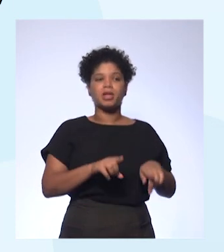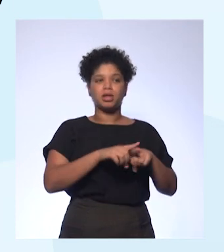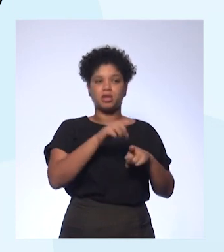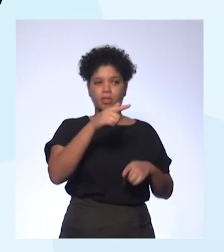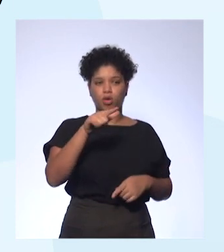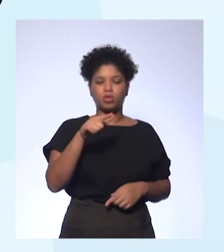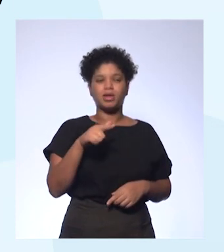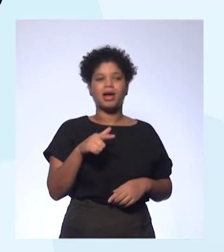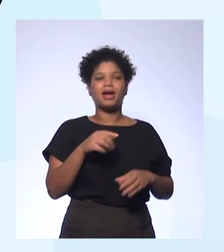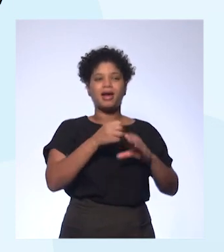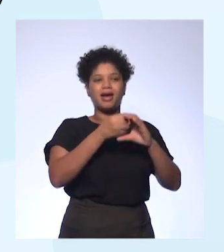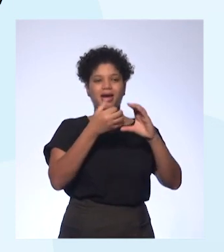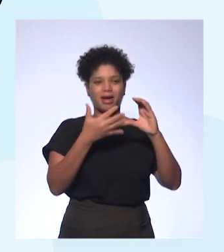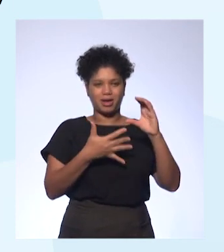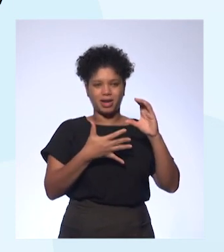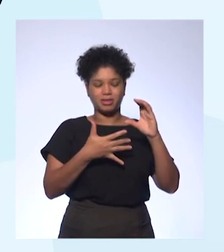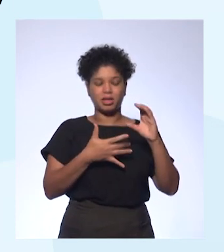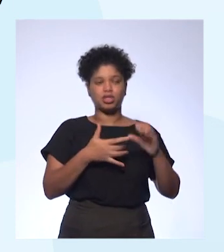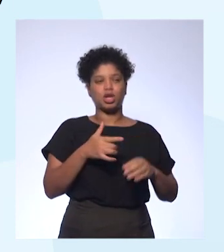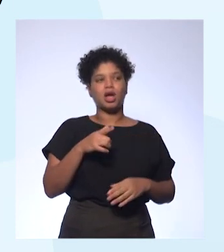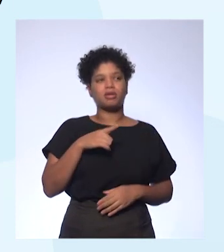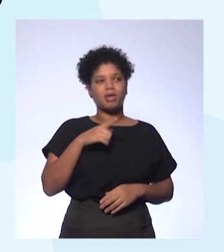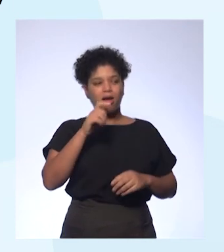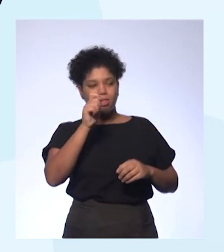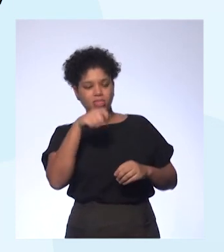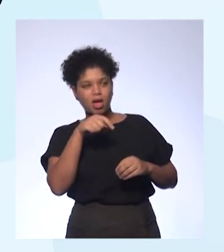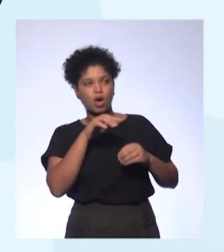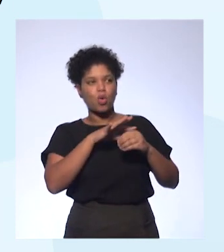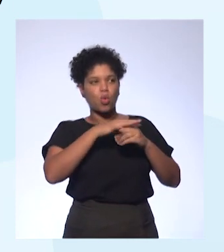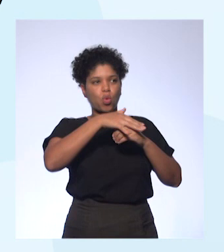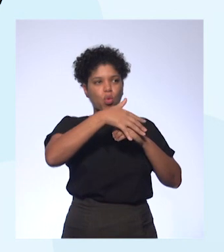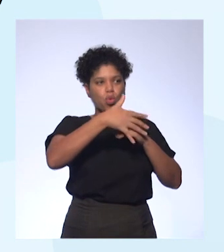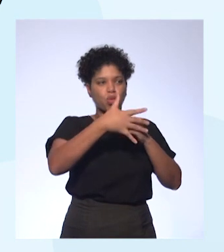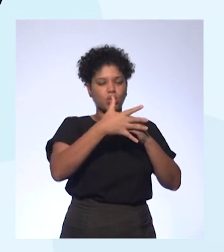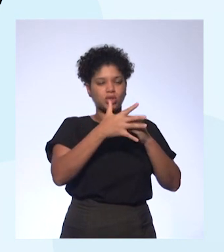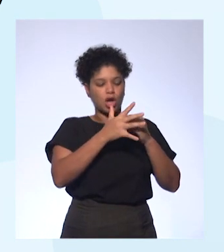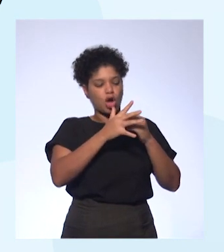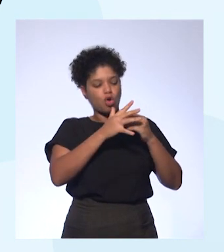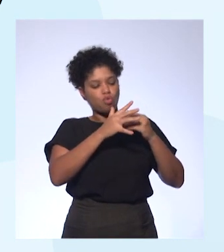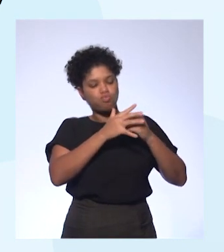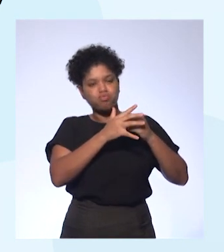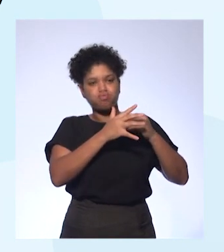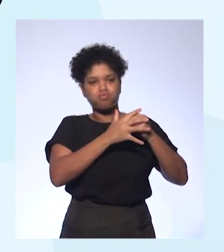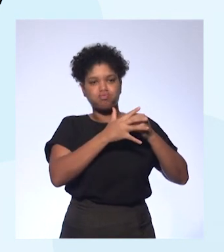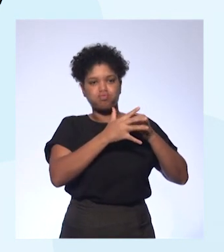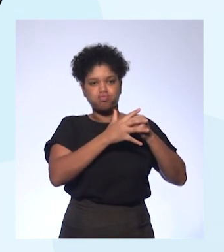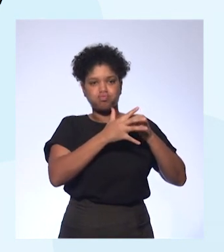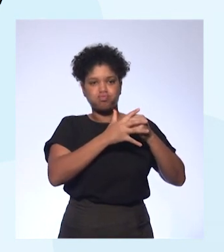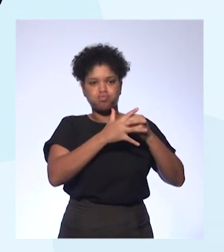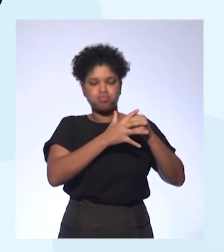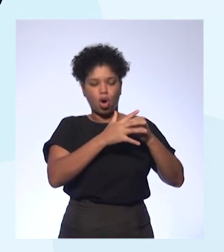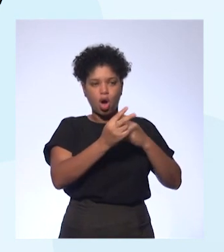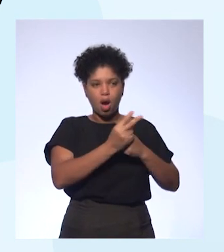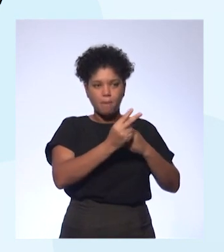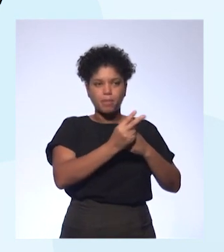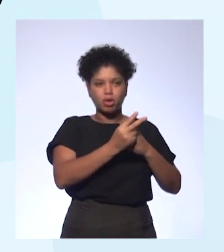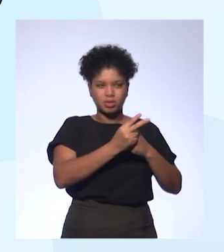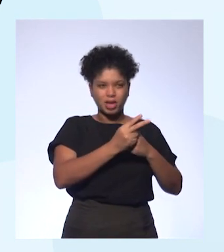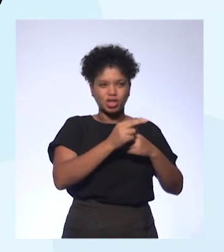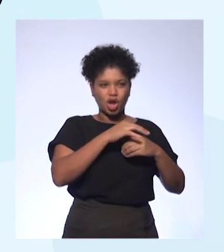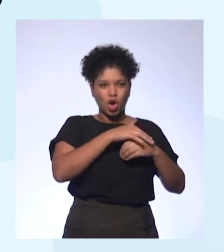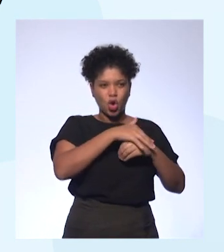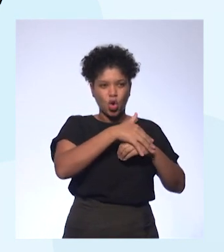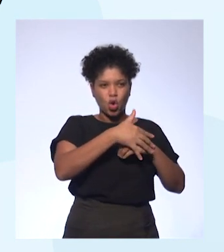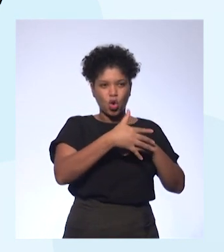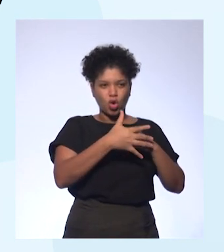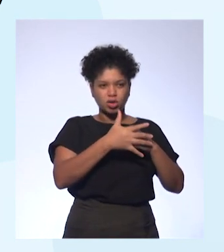Essa camada possibilita, né, com que eles não estourem ali. E aí, essa cutícula protetora, ela vai